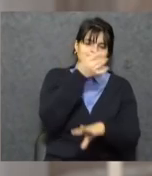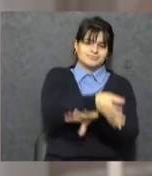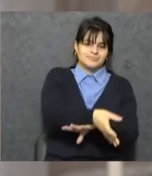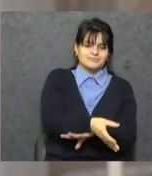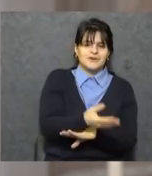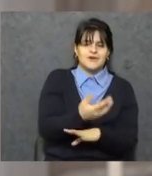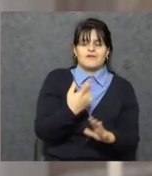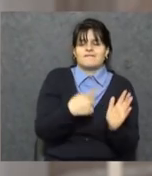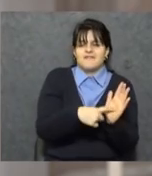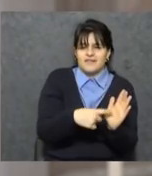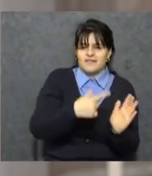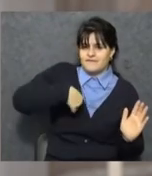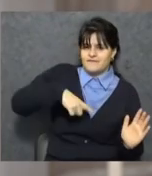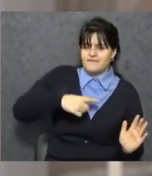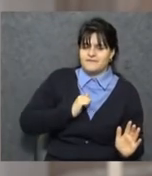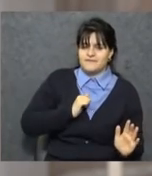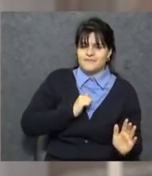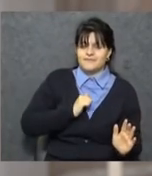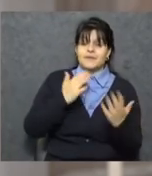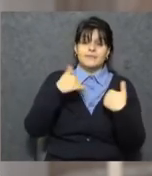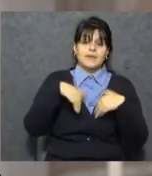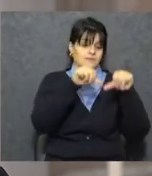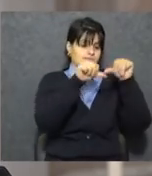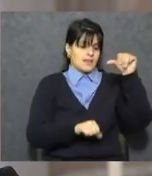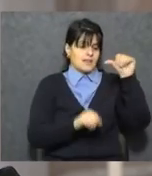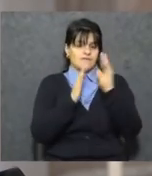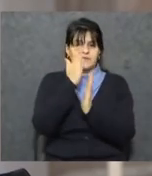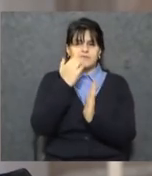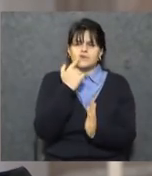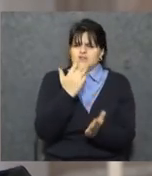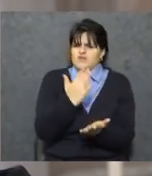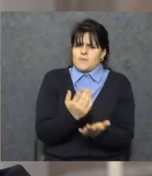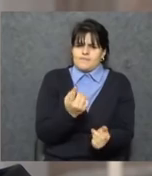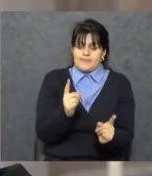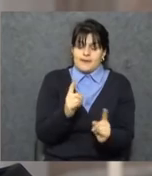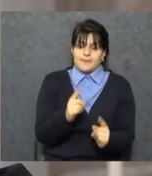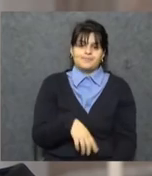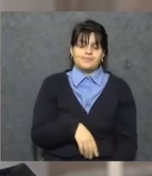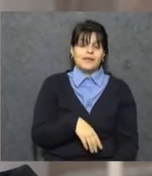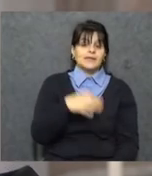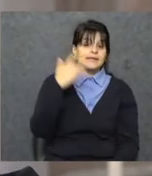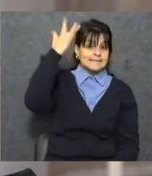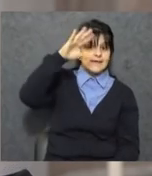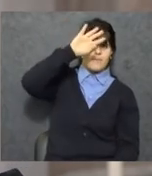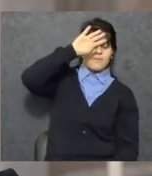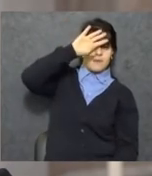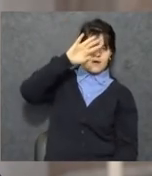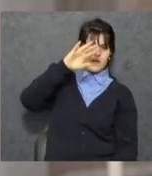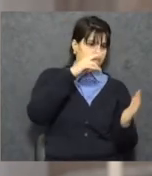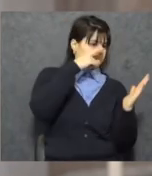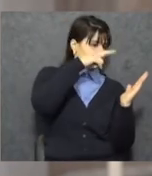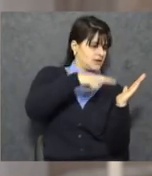Mas a palavra de Deus não nos diz apenas isto. São Paulo, na segunda leitura, manifesta a sua preocupação